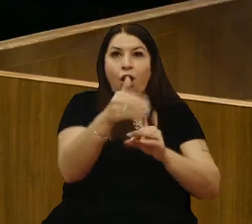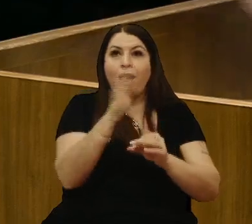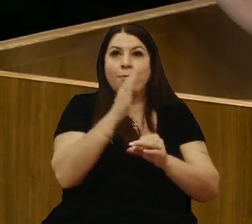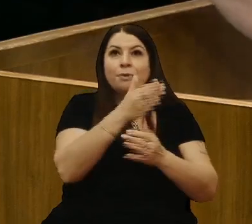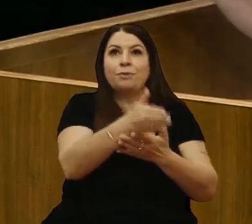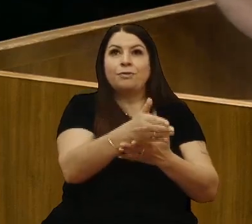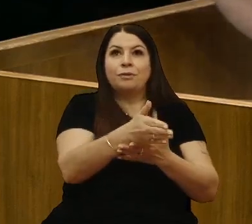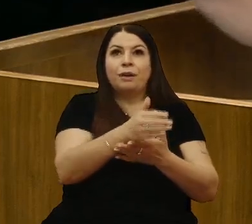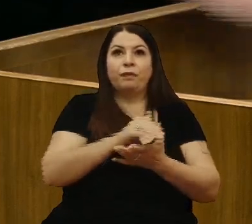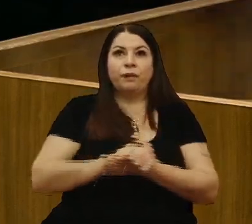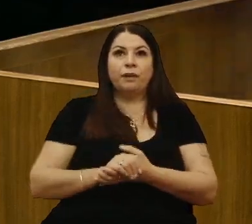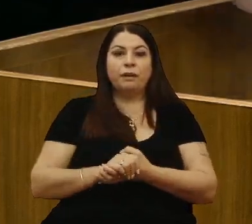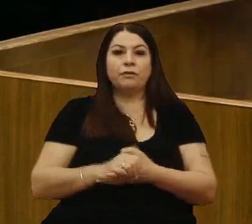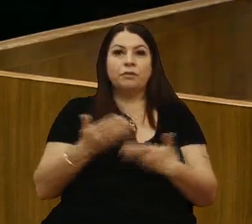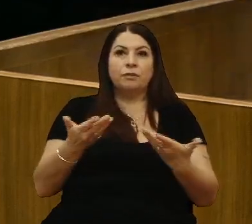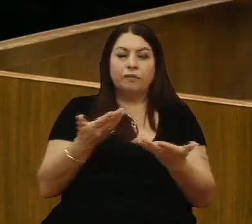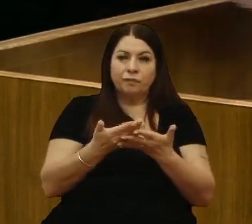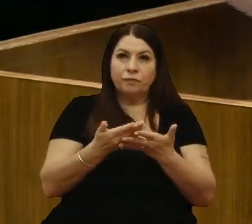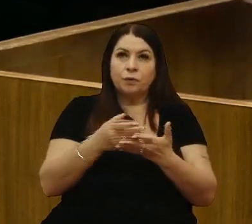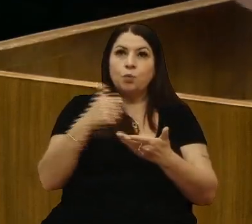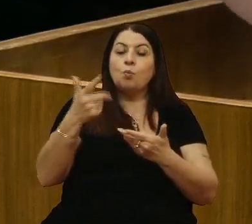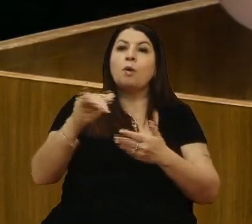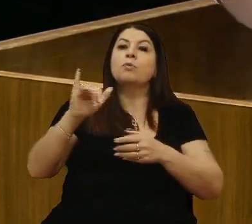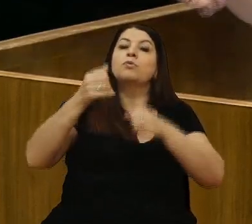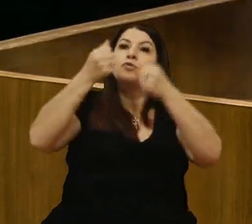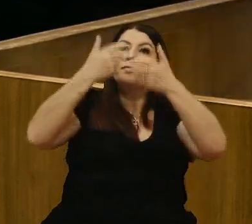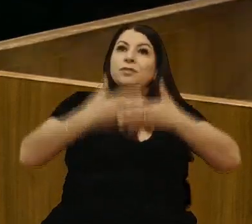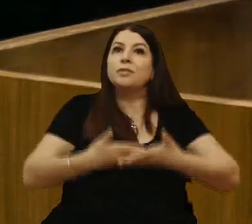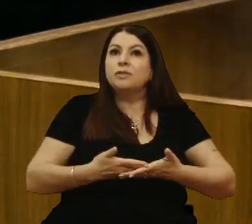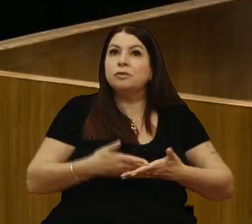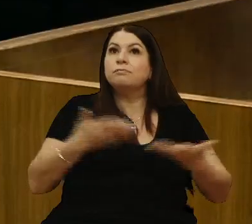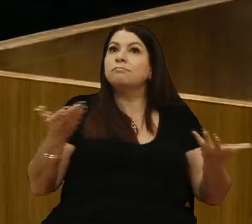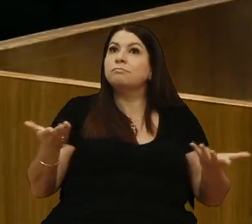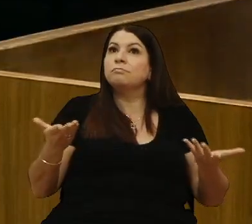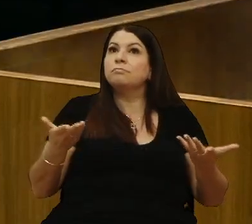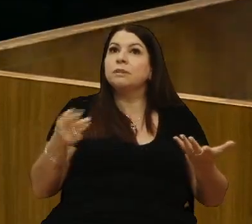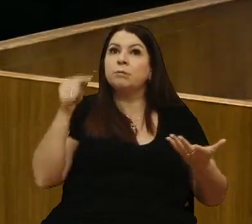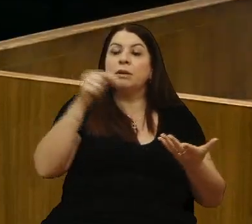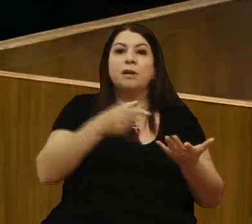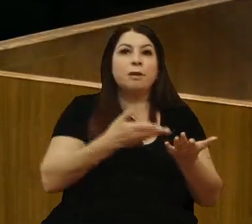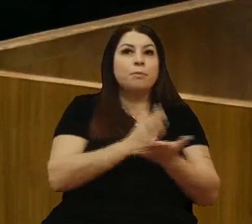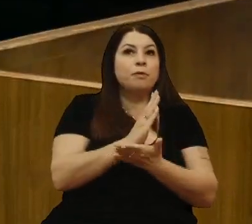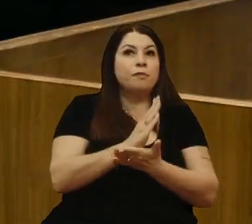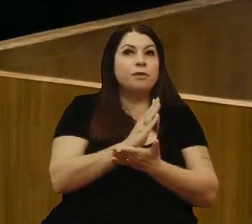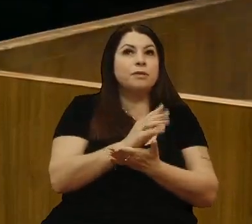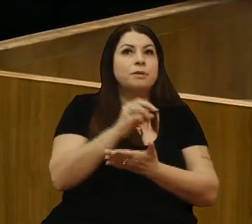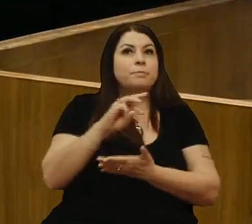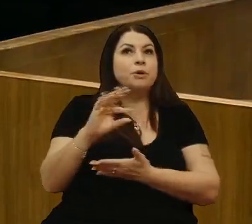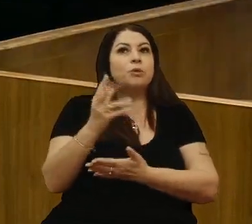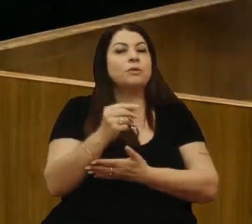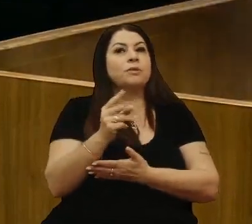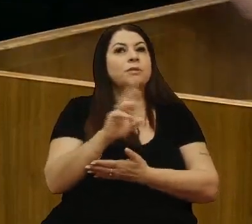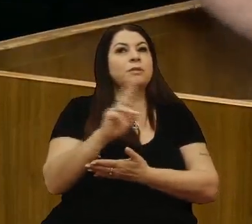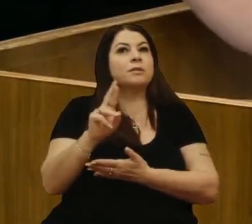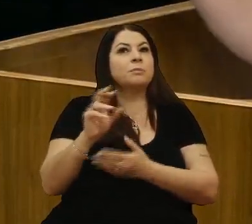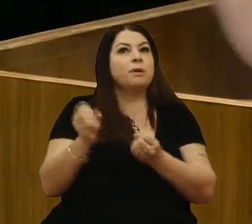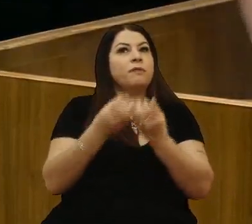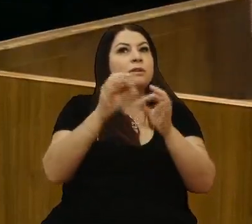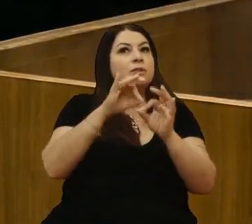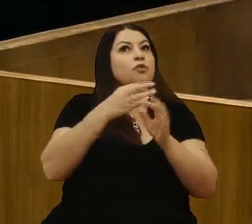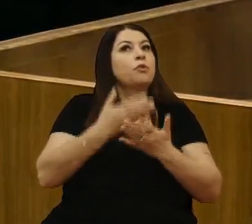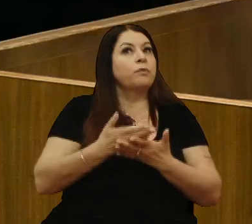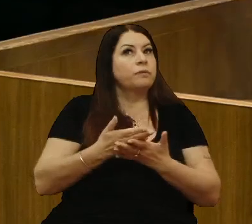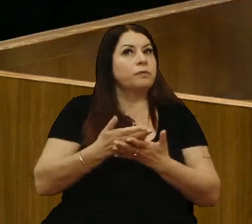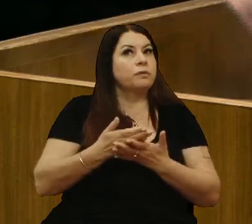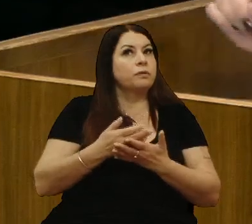É logo ali. E daí qual vai ser a justificativa para vir aprovar milhões de reais para a festa da uva?